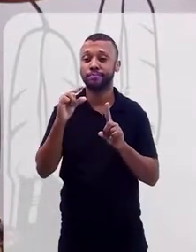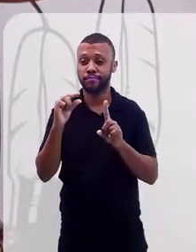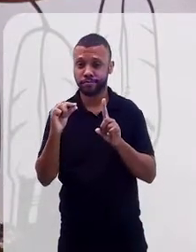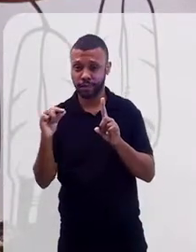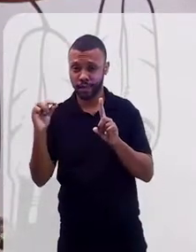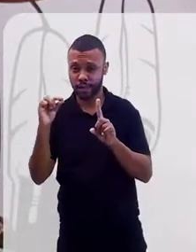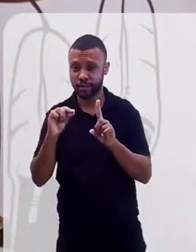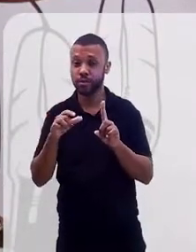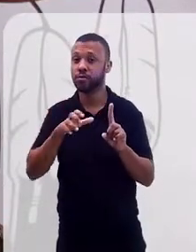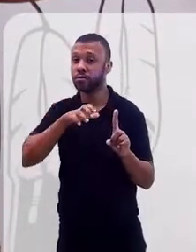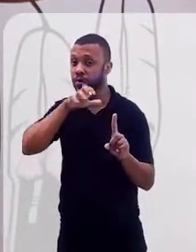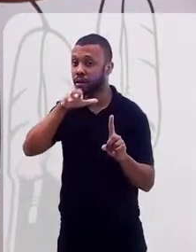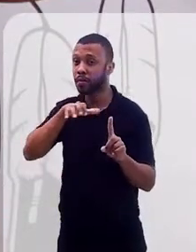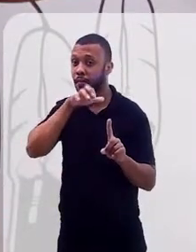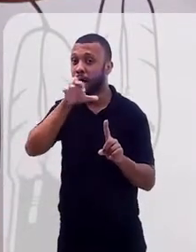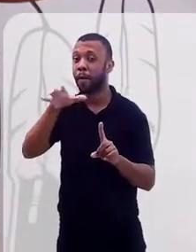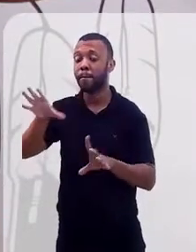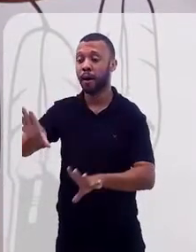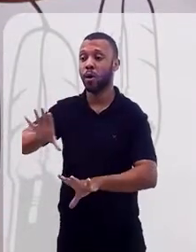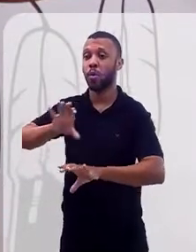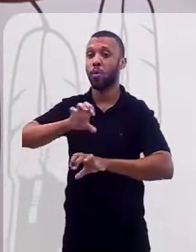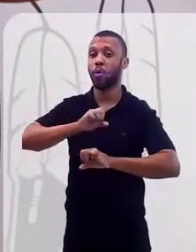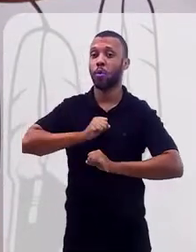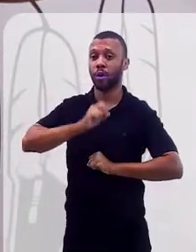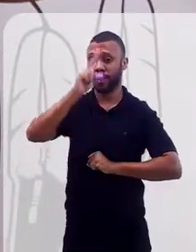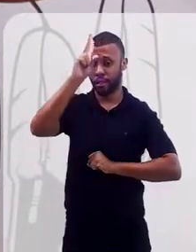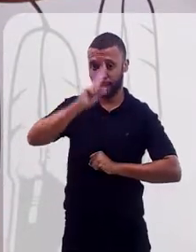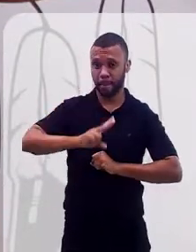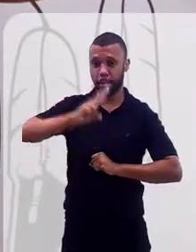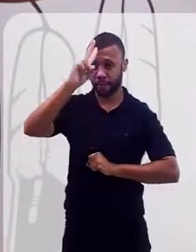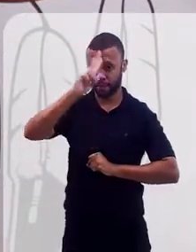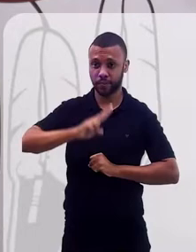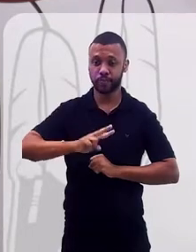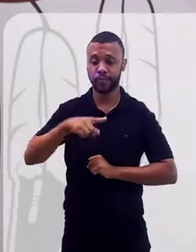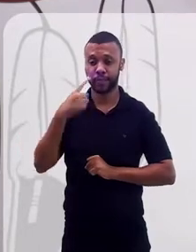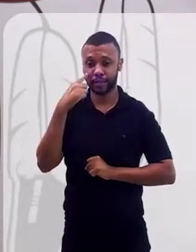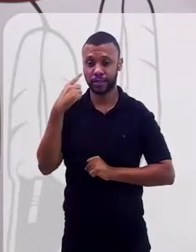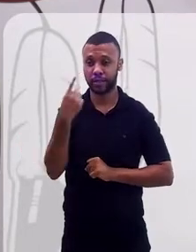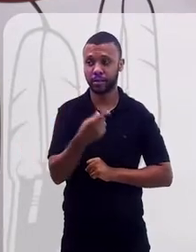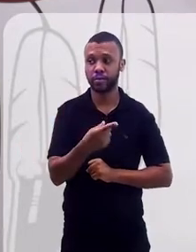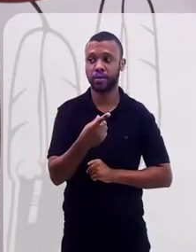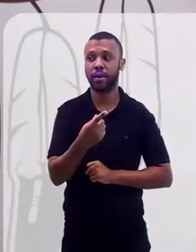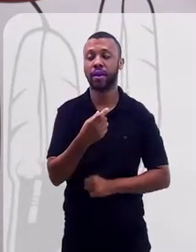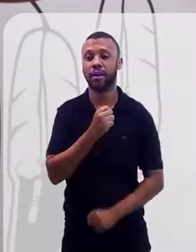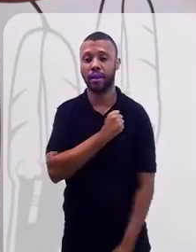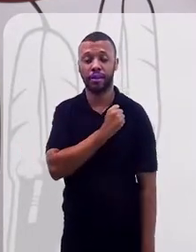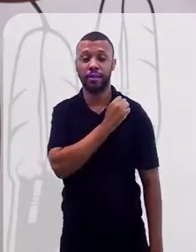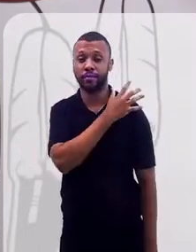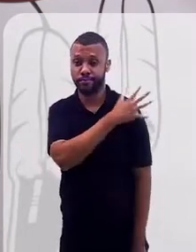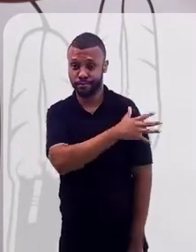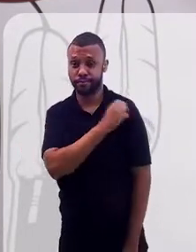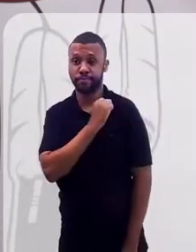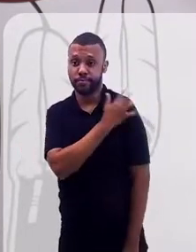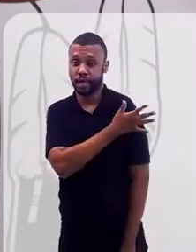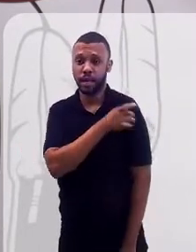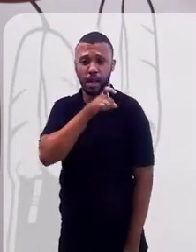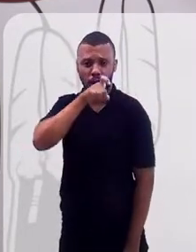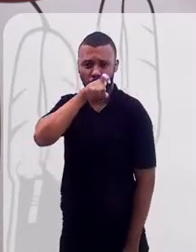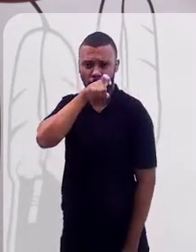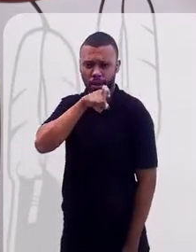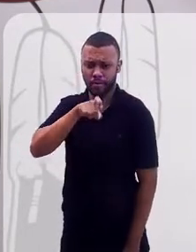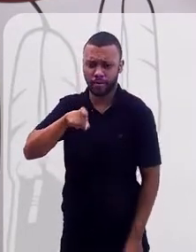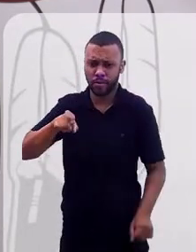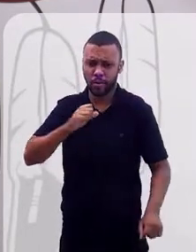partes do animal para trazer essa força dele. Então, isso aqui é de uma harpia amazônica, né? Então, a nossa